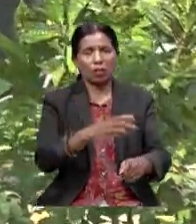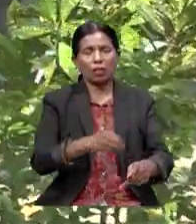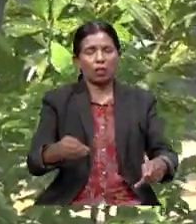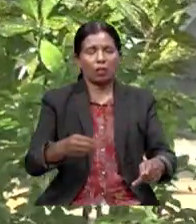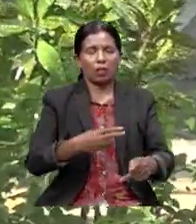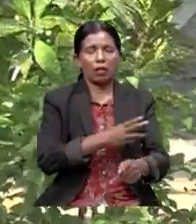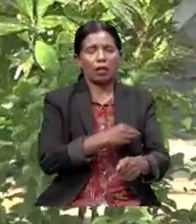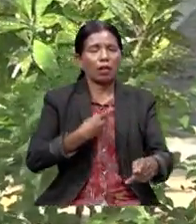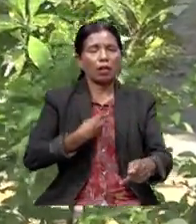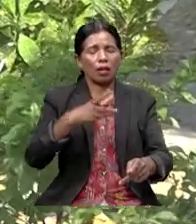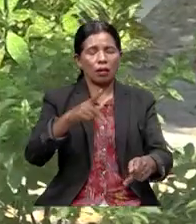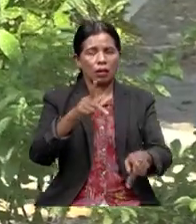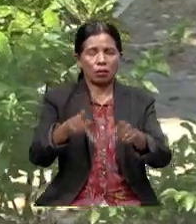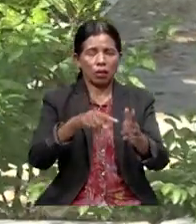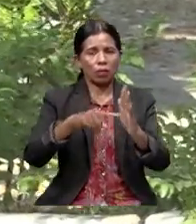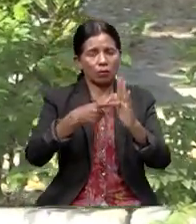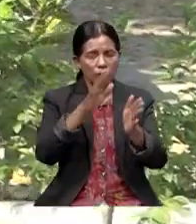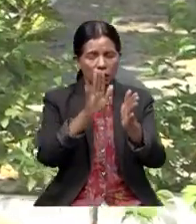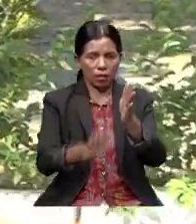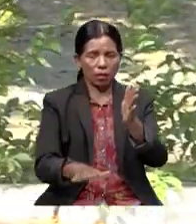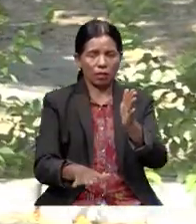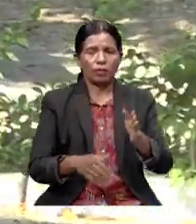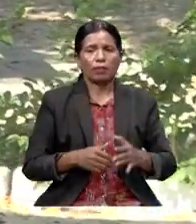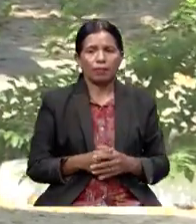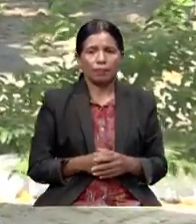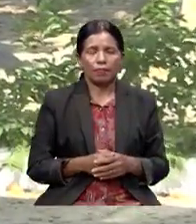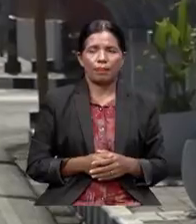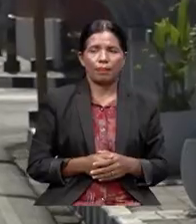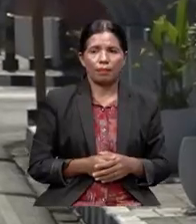moralidade emanian nebe hahulakon no mihis babebeik.